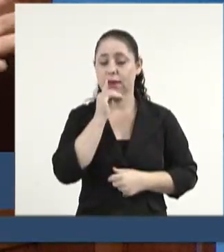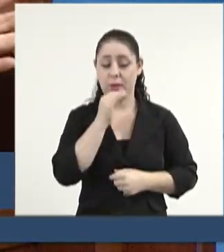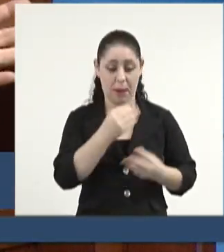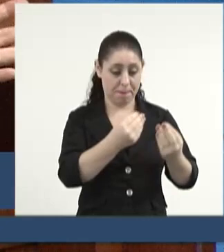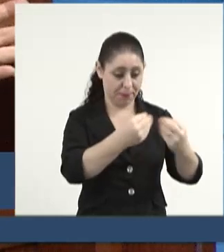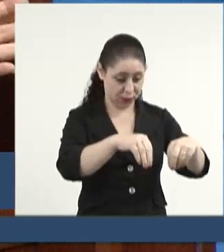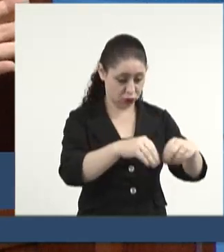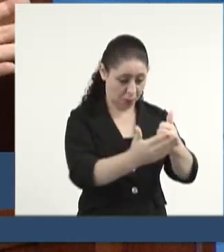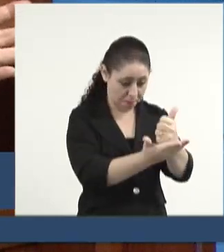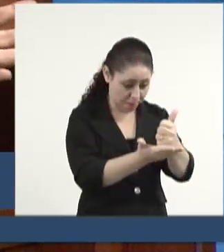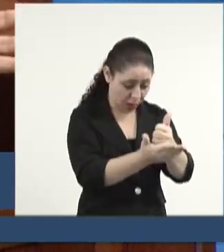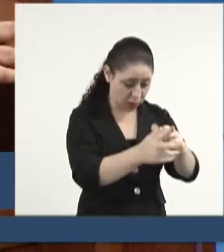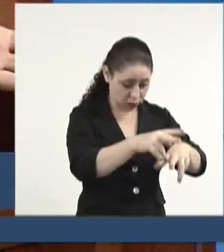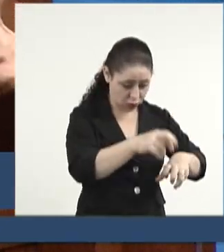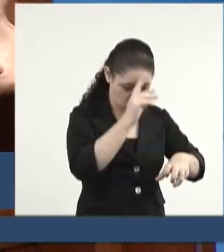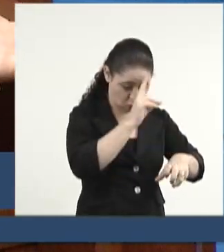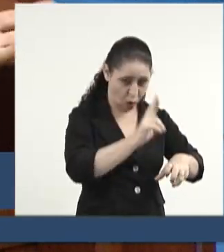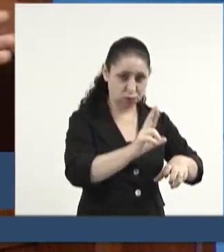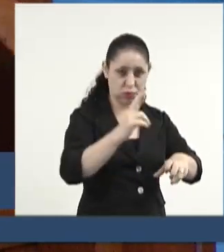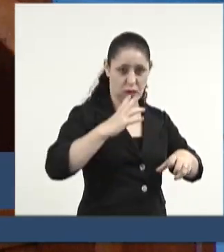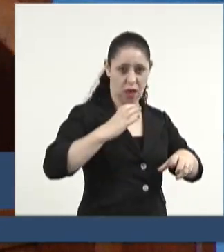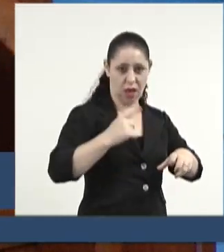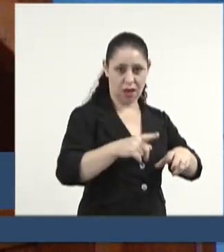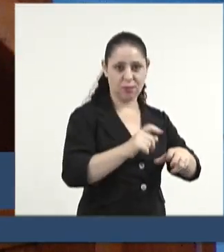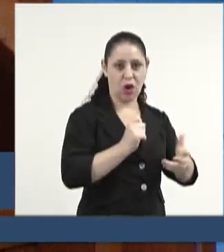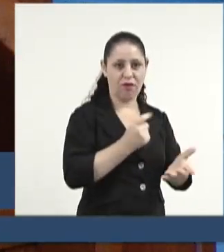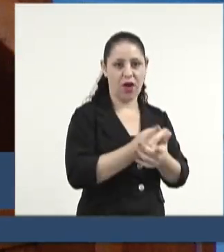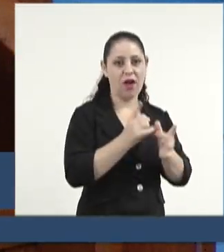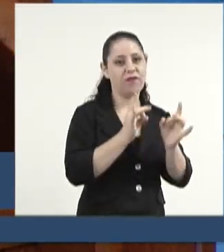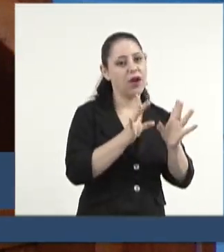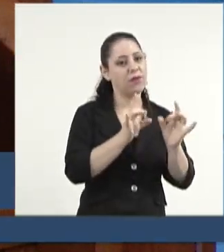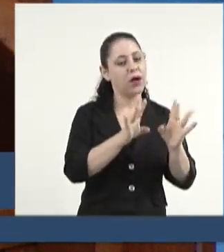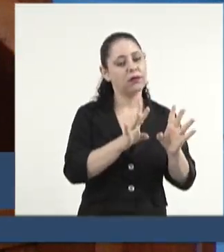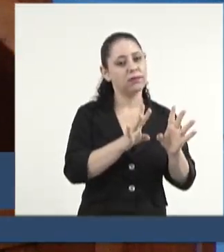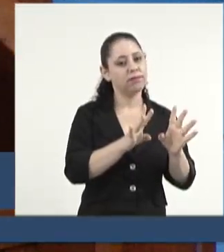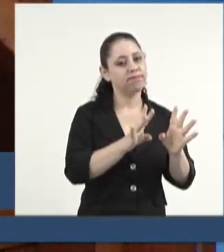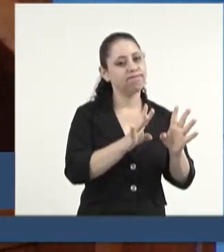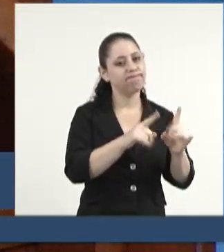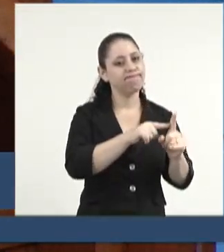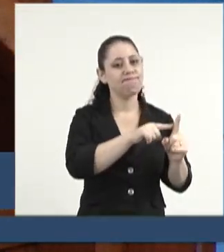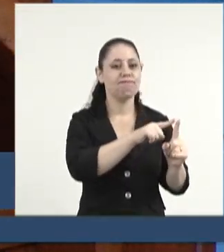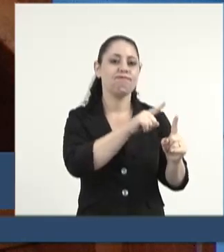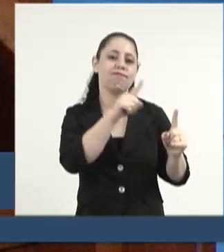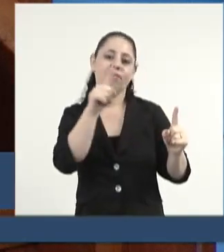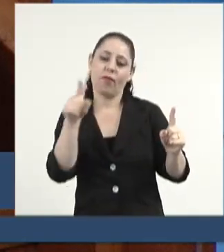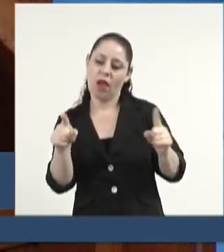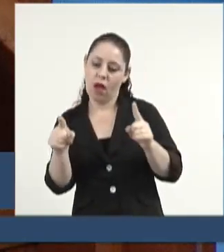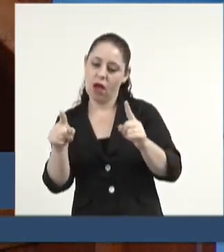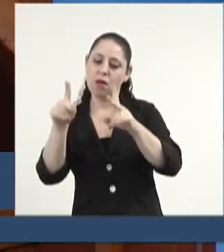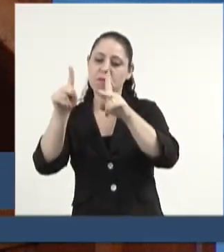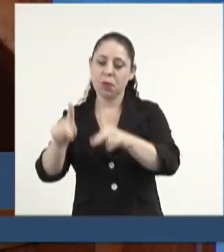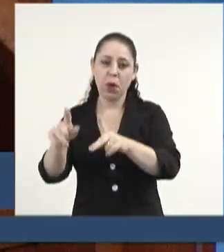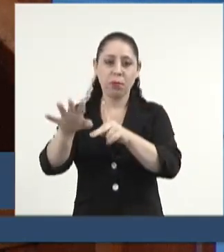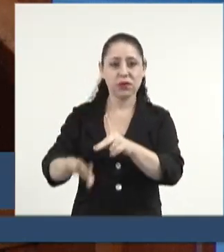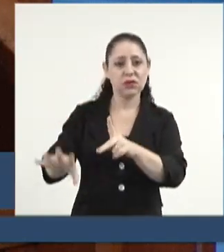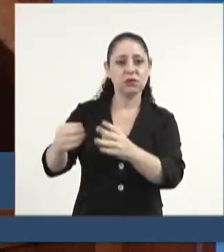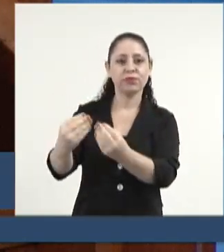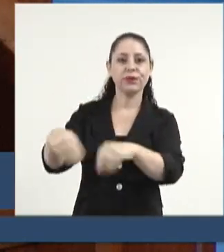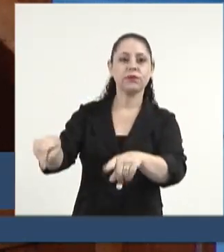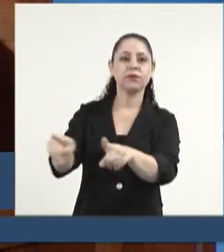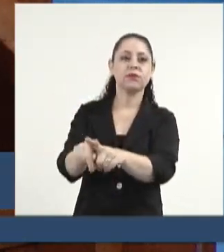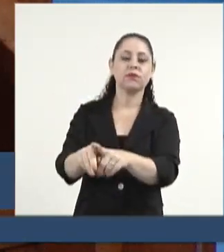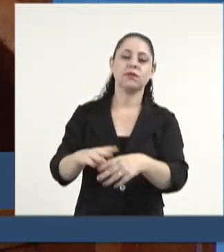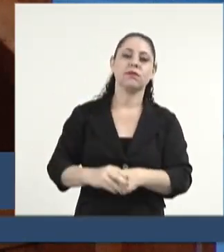a base da economia, que é o setor agropecuário, por consequência, você afeta toda a cadeia.